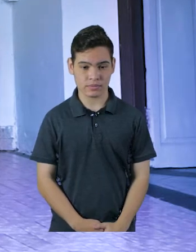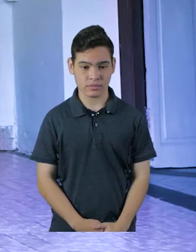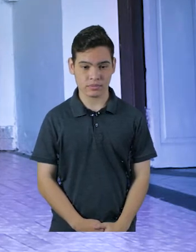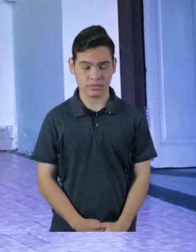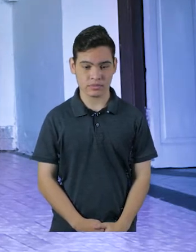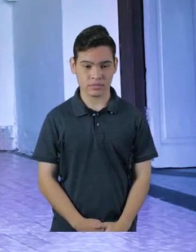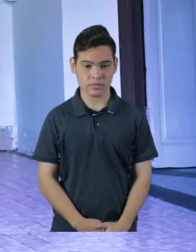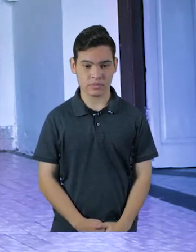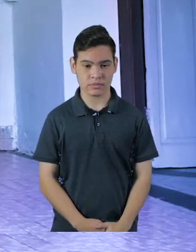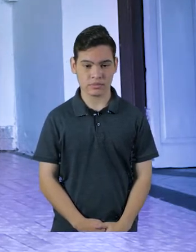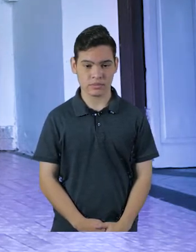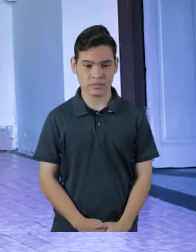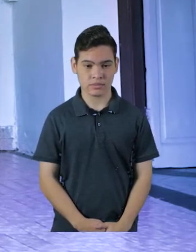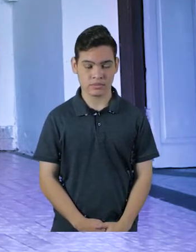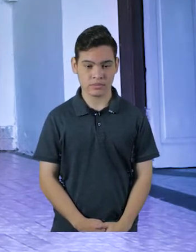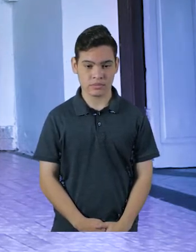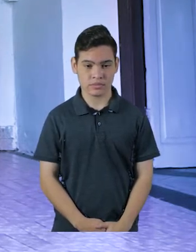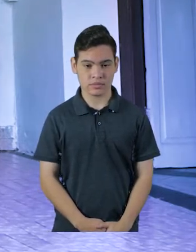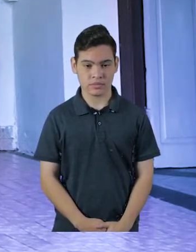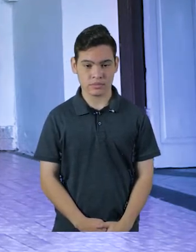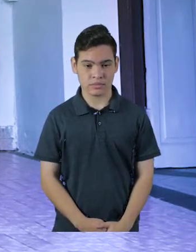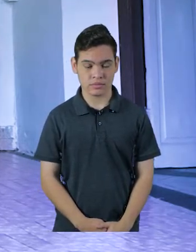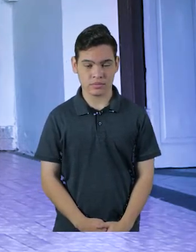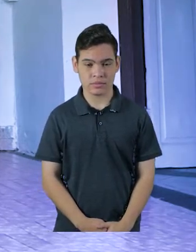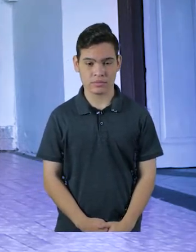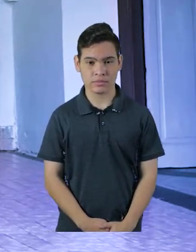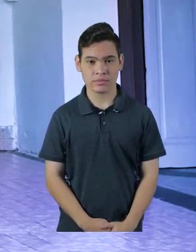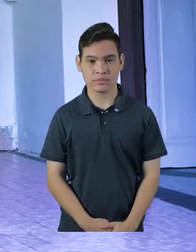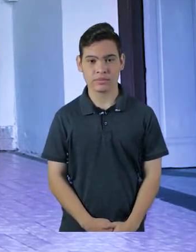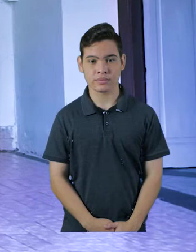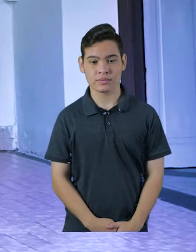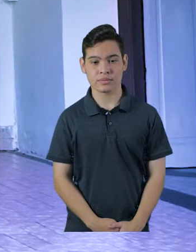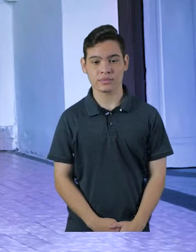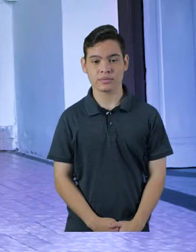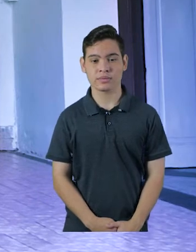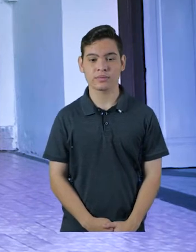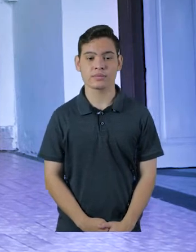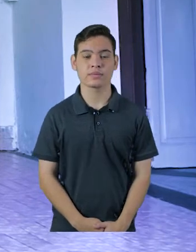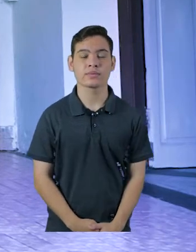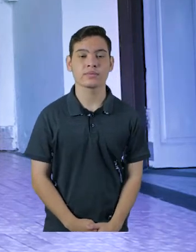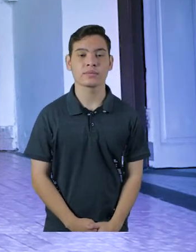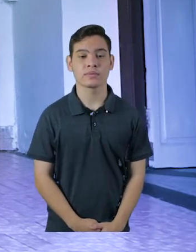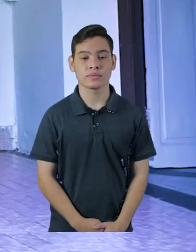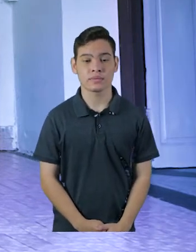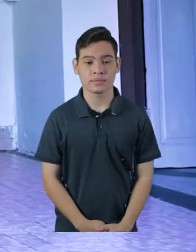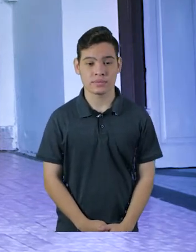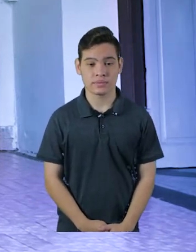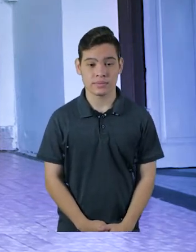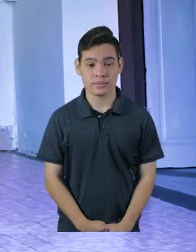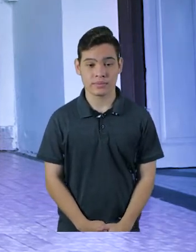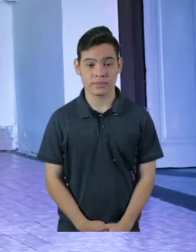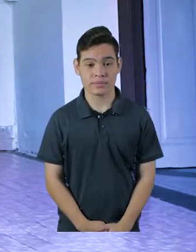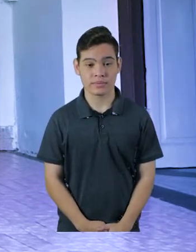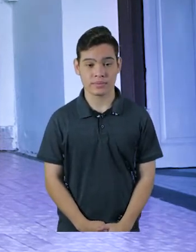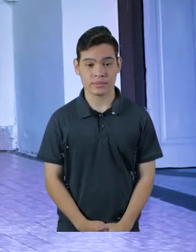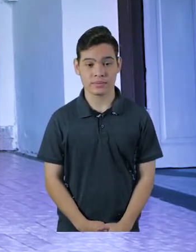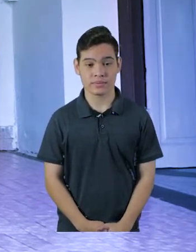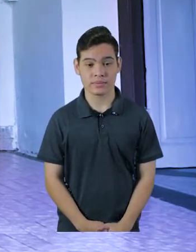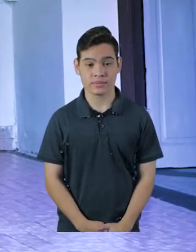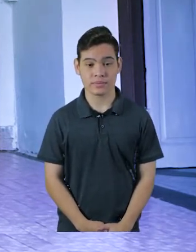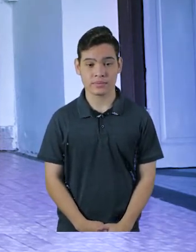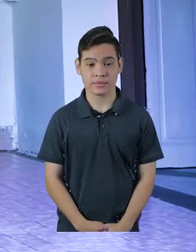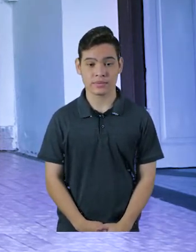Sobre o que no espaço você está tocando, enfim. E daí você pode começar então a